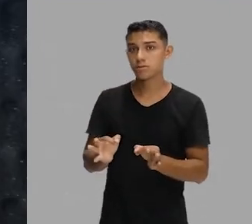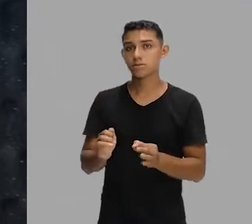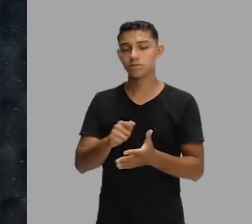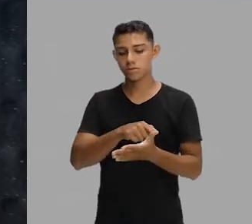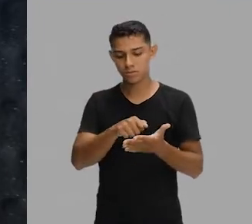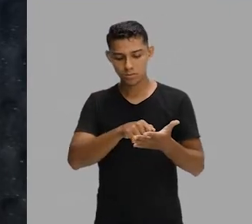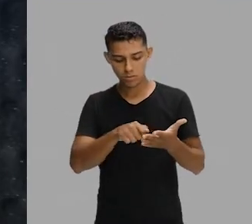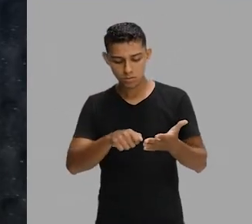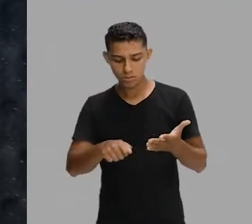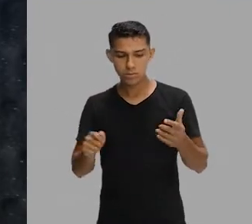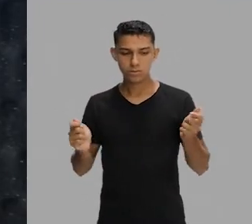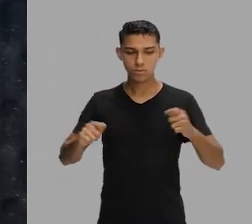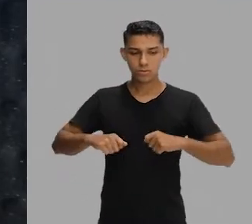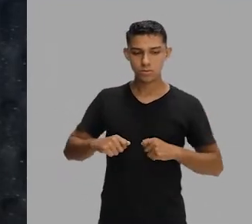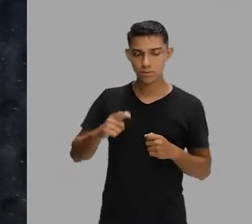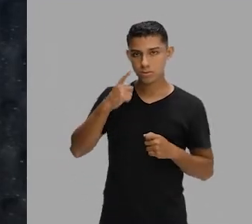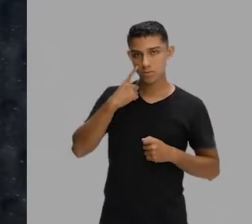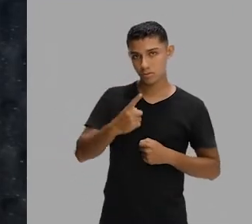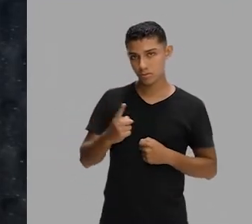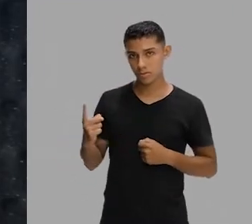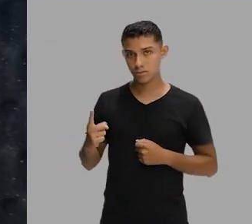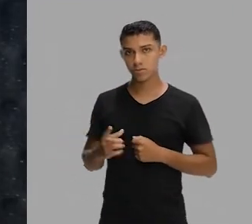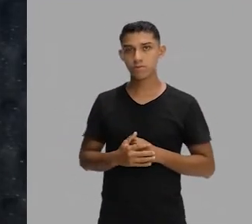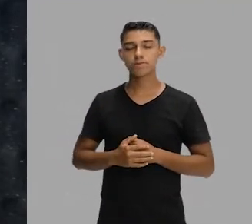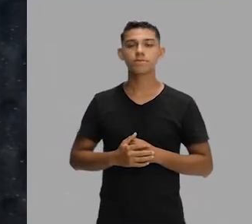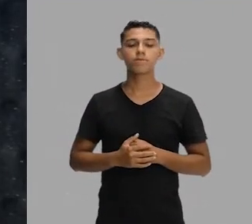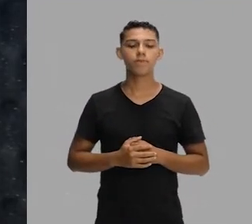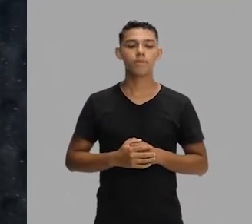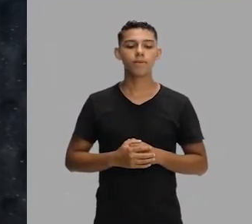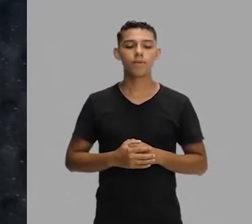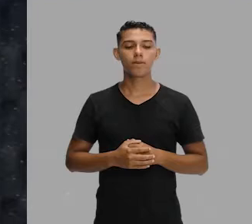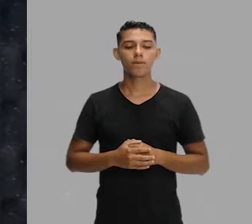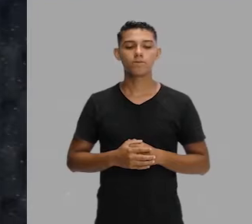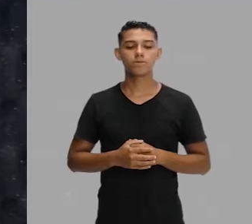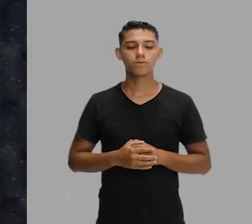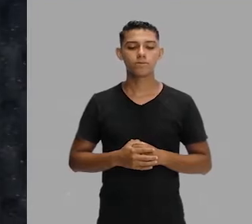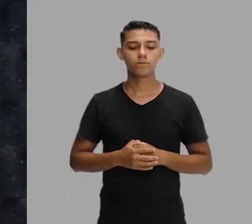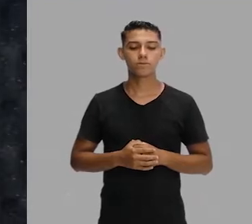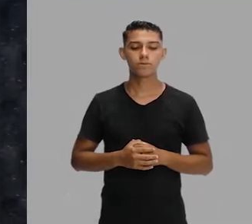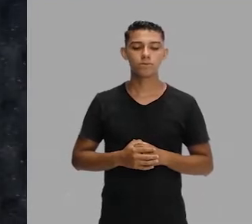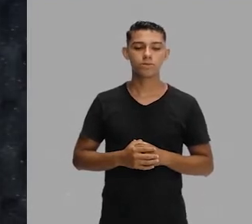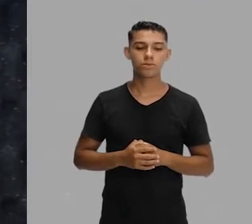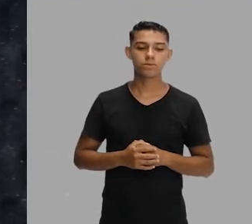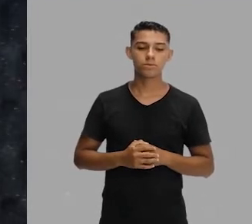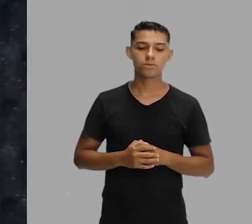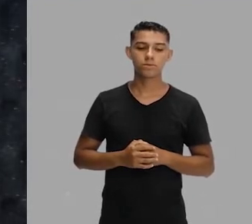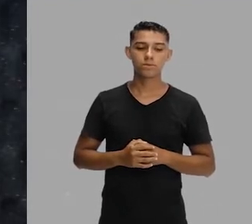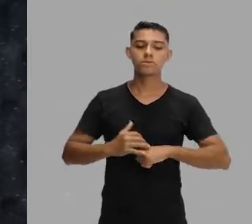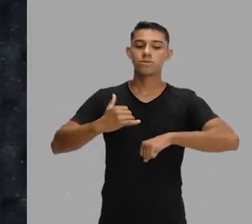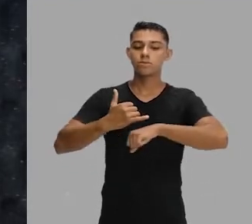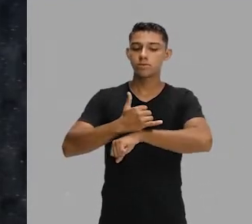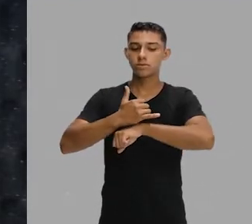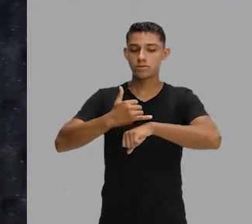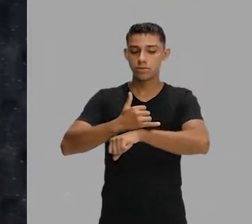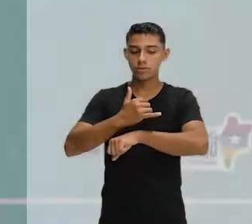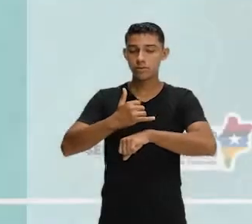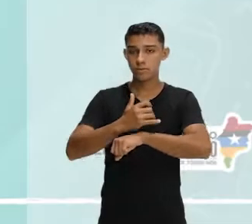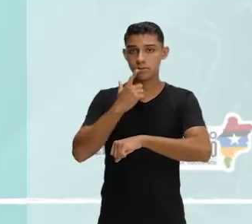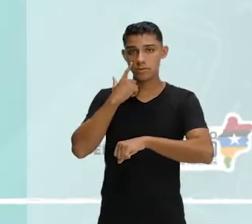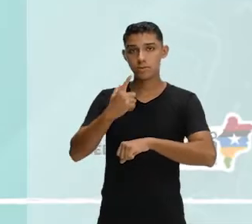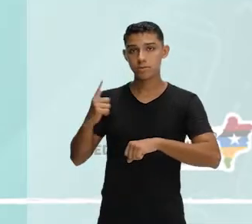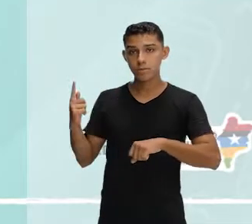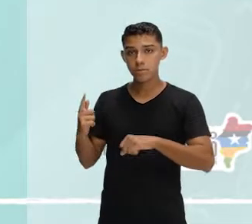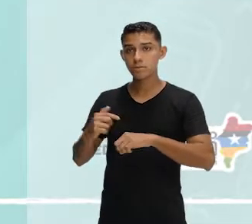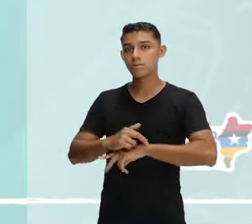devidas anotações, acompanhem comigo, por favor. Bom, os metais e as